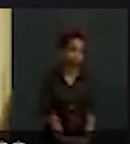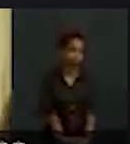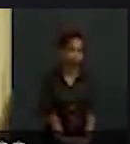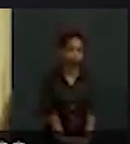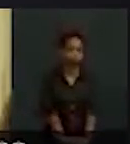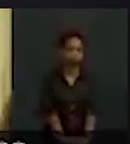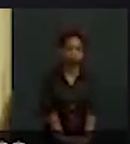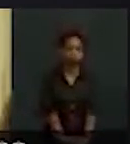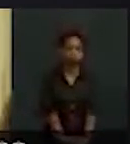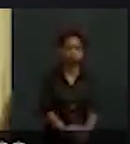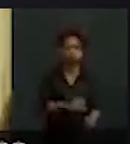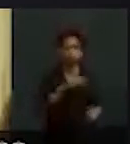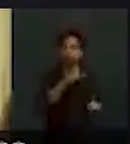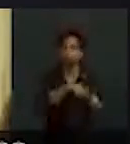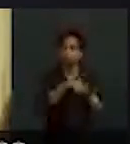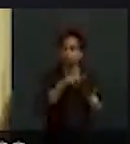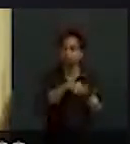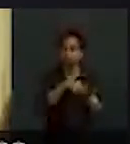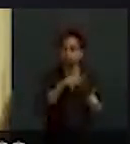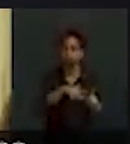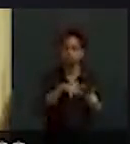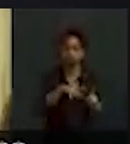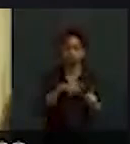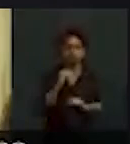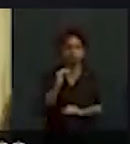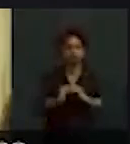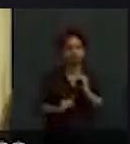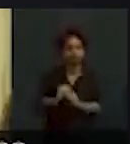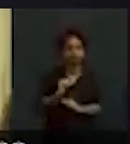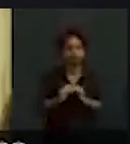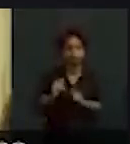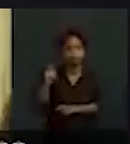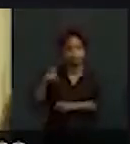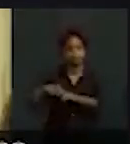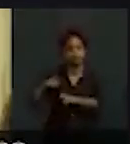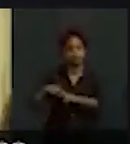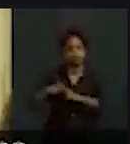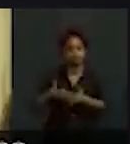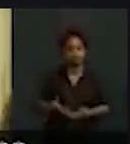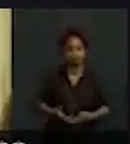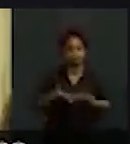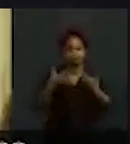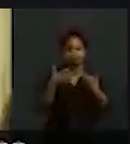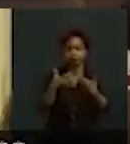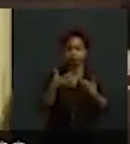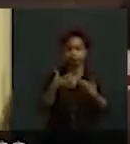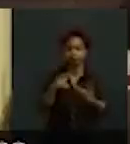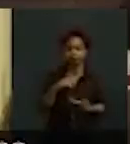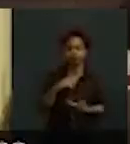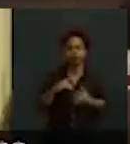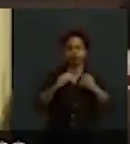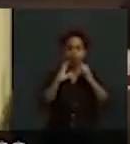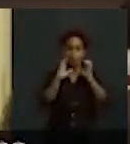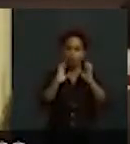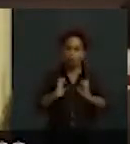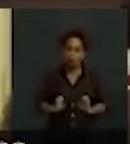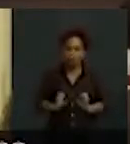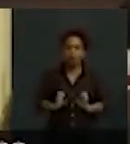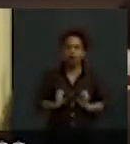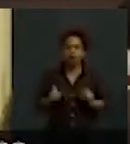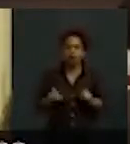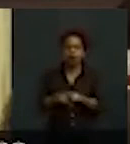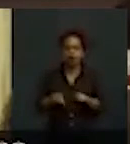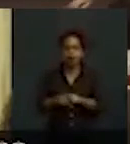Nossa próxima homenageada é uma profissional médica de destacada conduta ética e